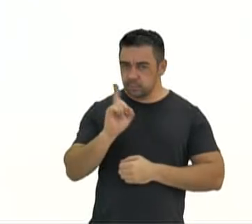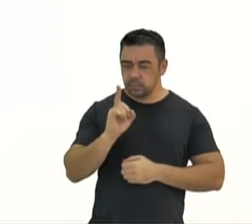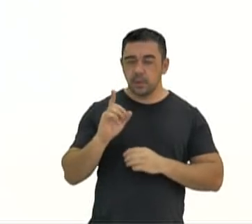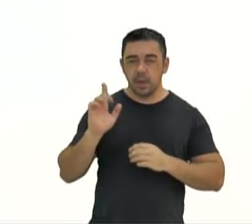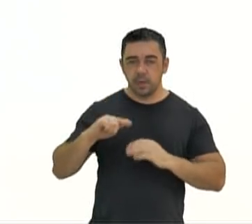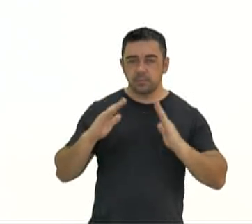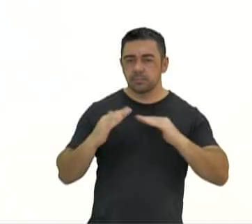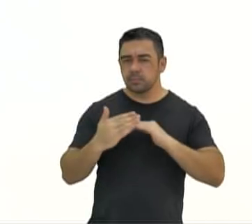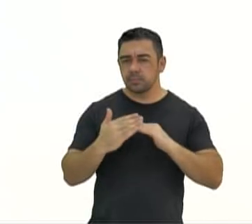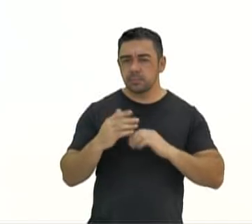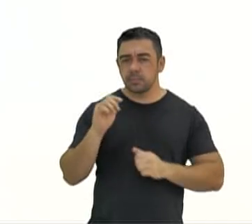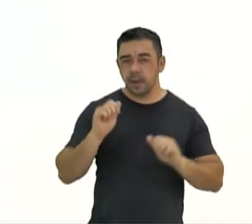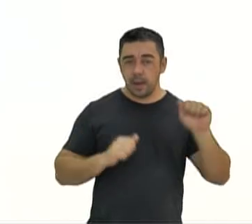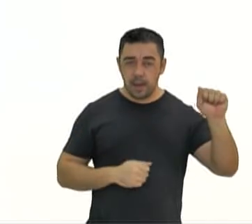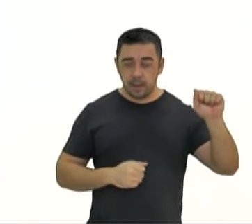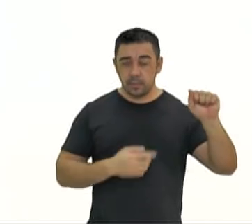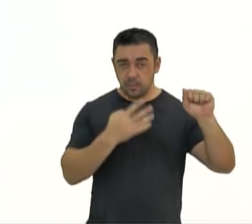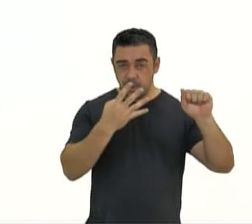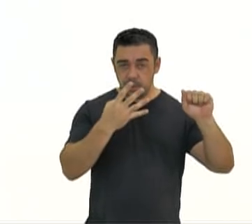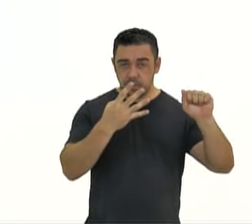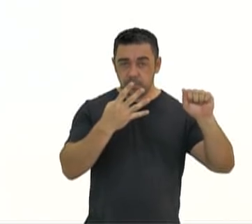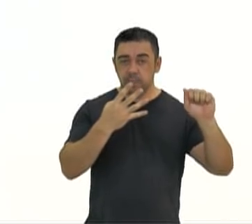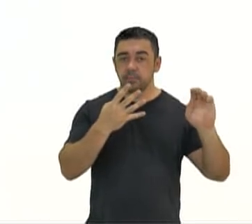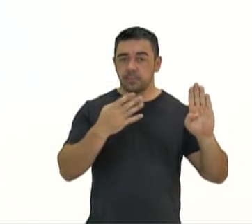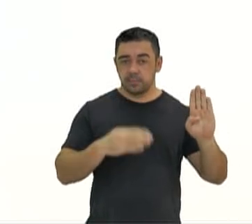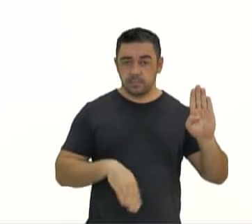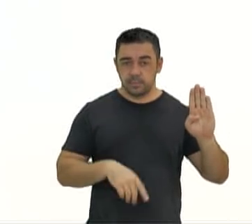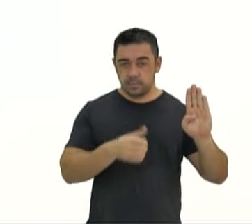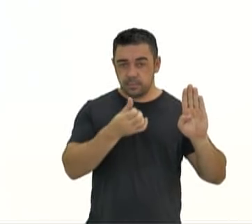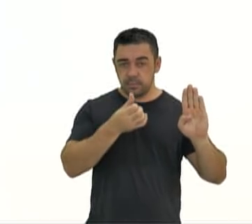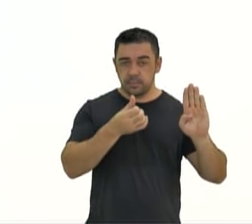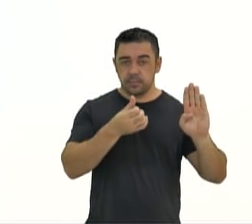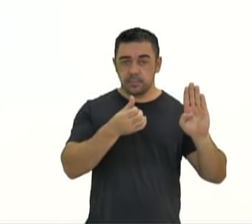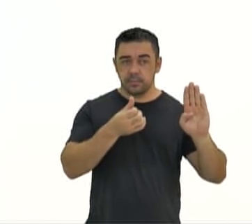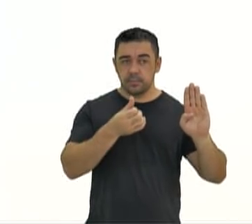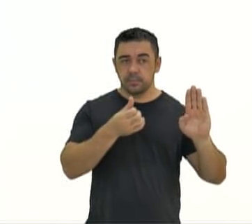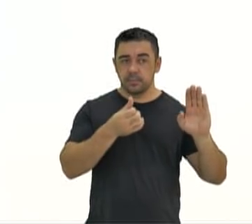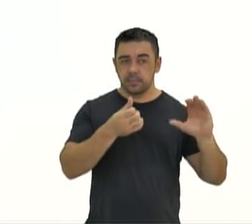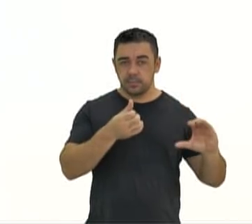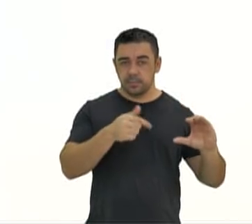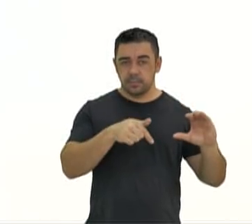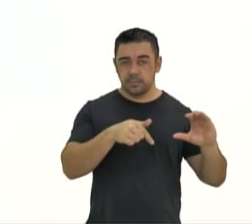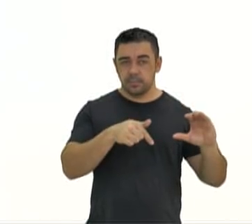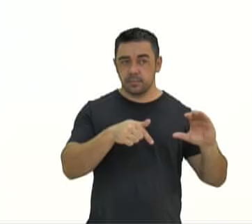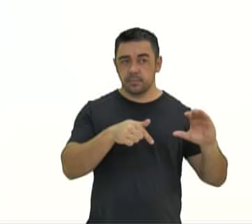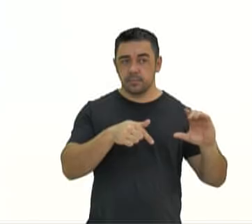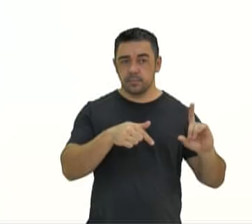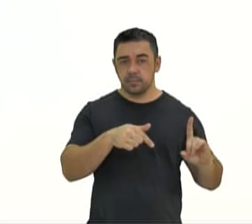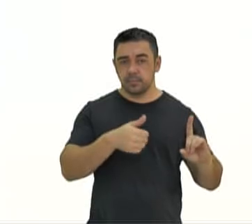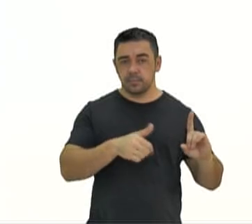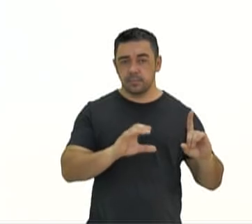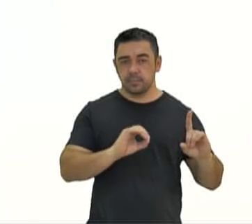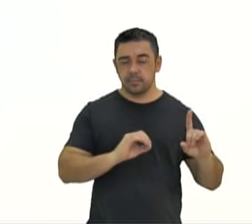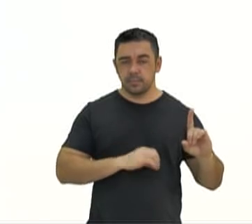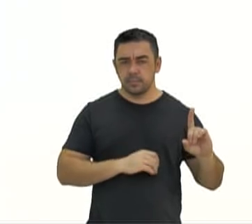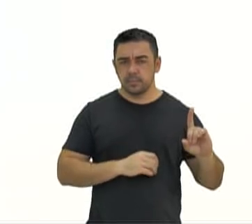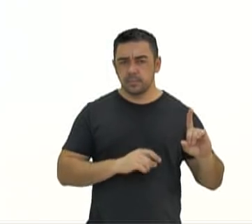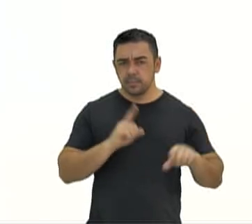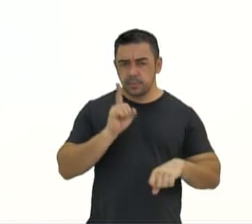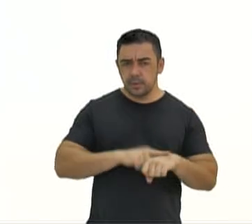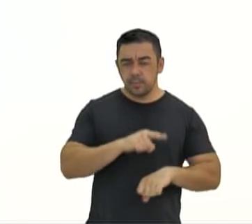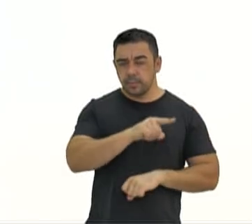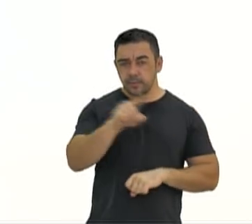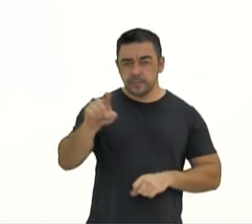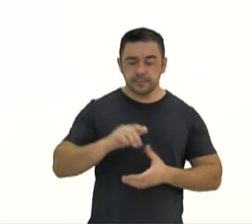essa pirâmide? Letra A, 4, letra B, 6, letra C, 7 ou a letra D, 10? Tempo